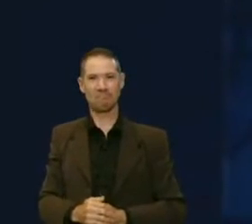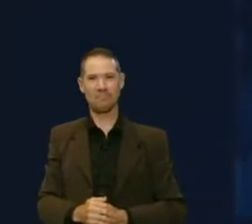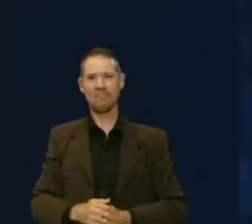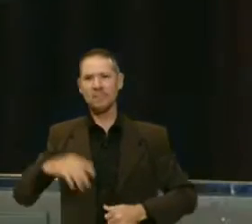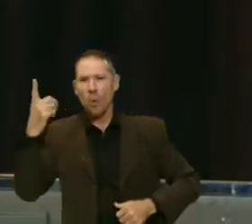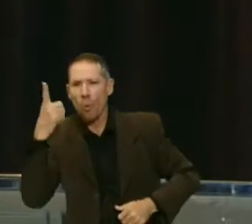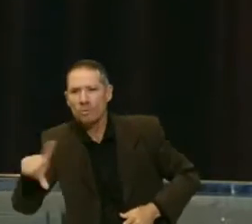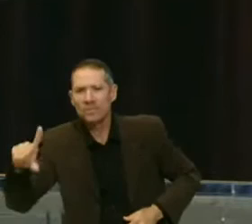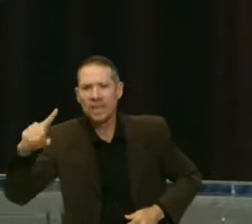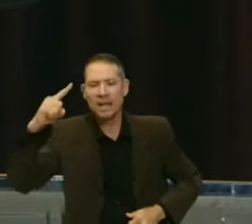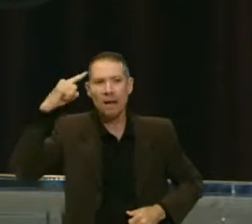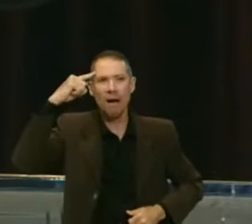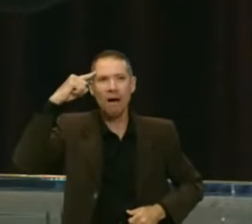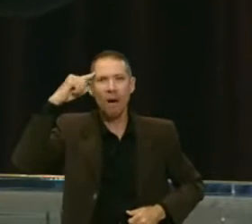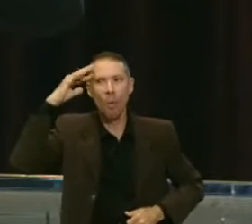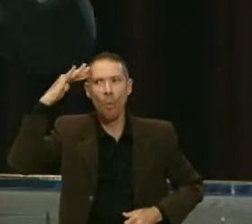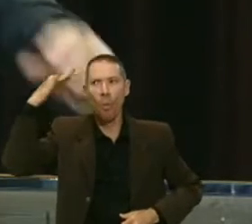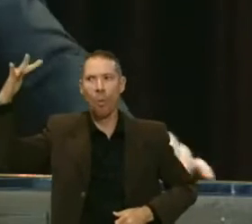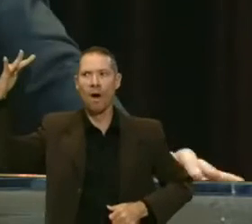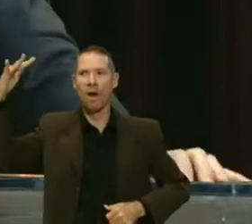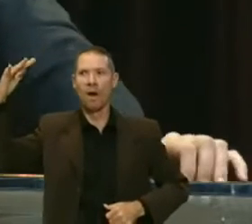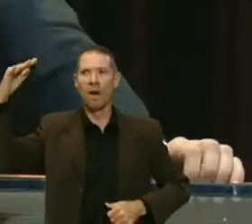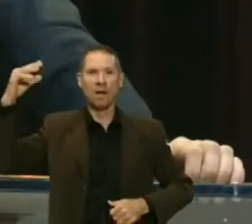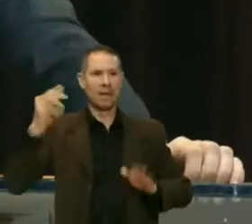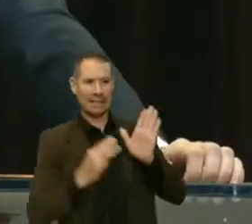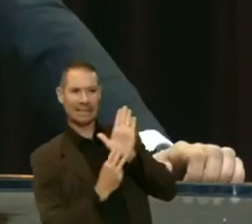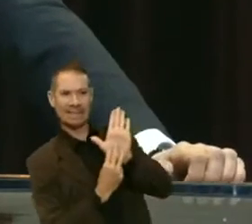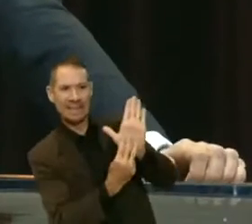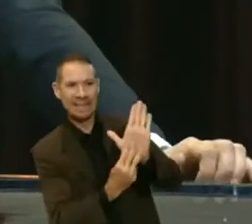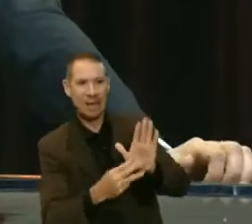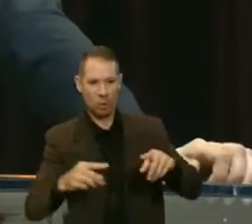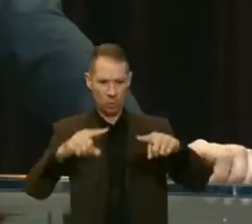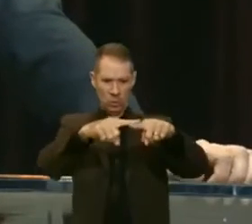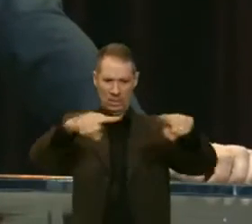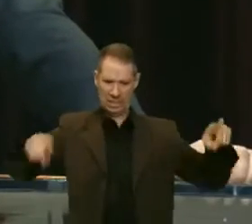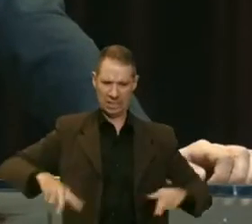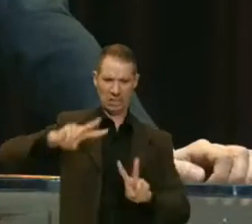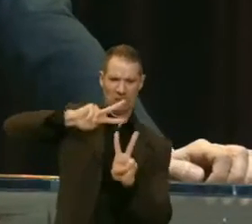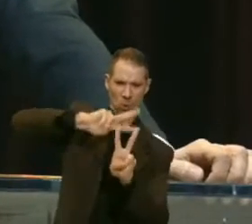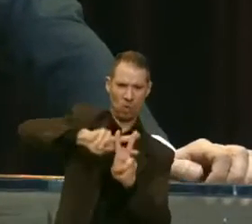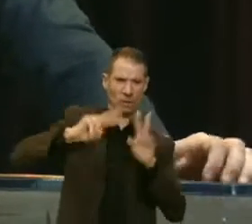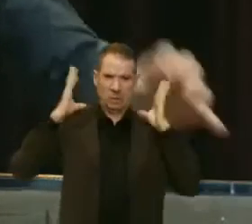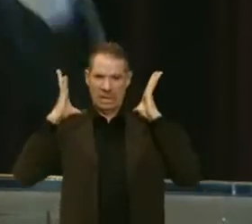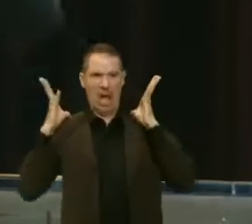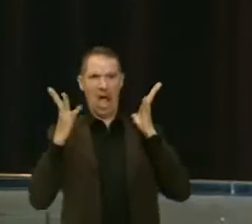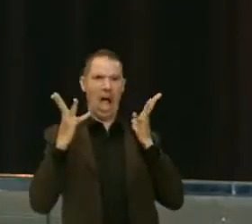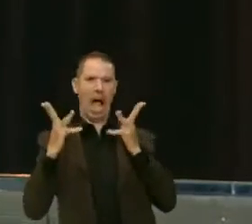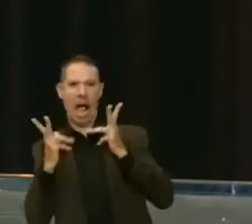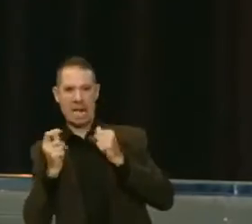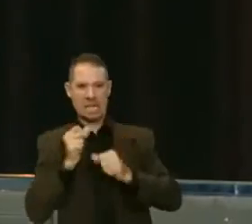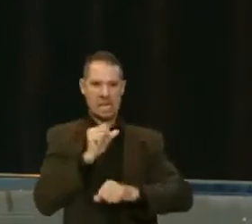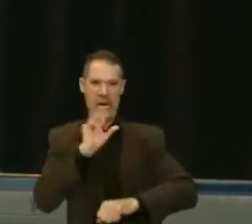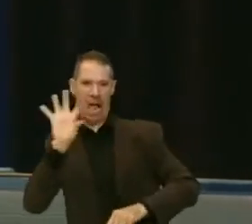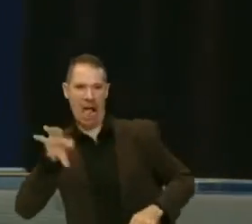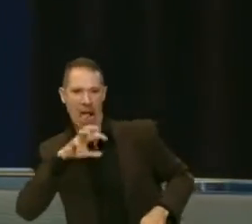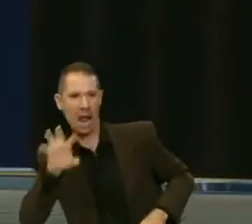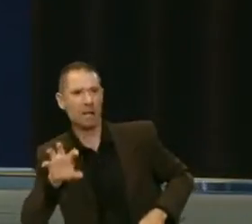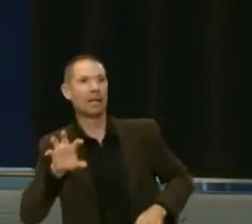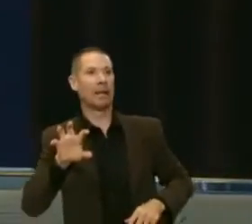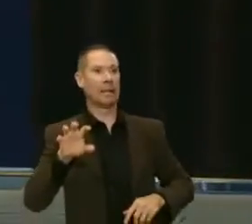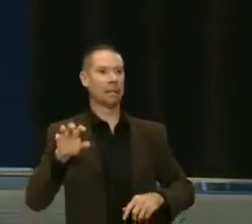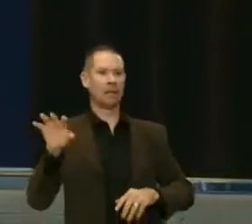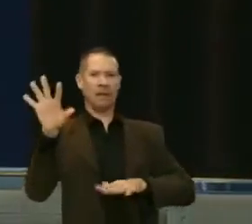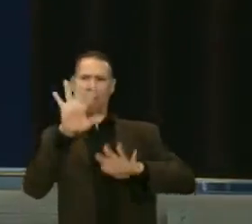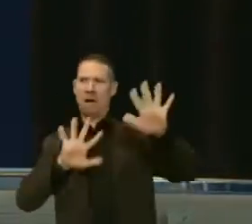Você consegue imaginar o que aconteceu com Daniel na cova dos leões? Às vezes a gente tem uma imagem de